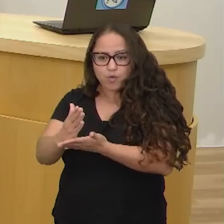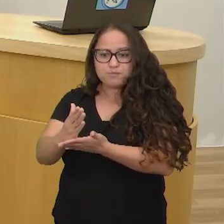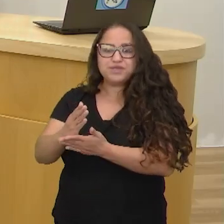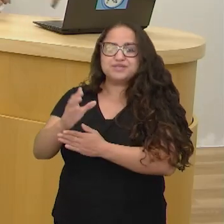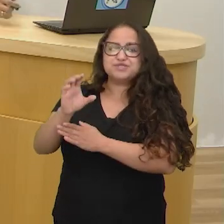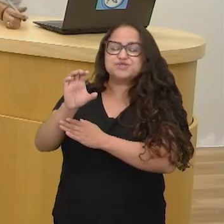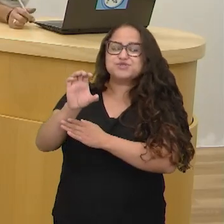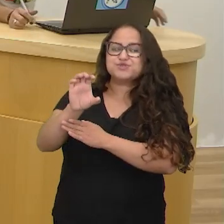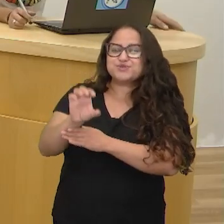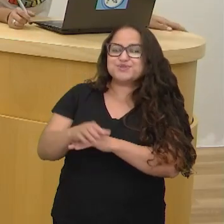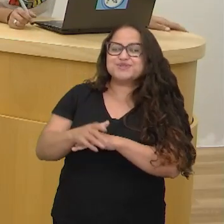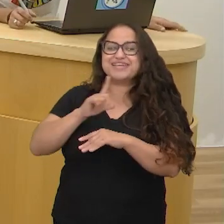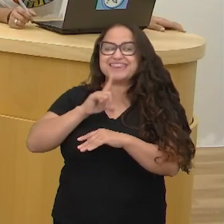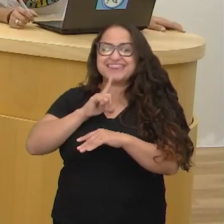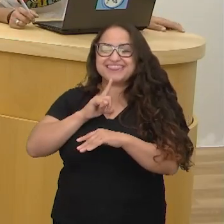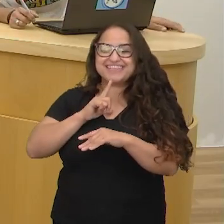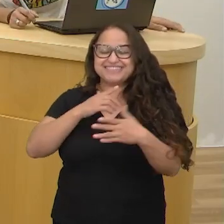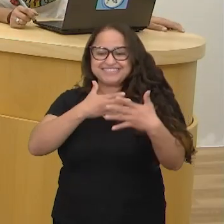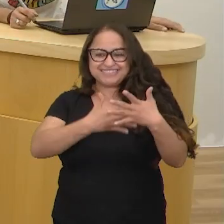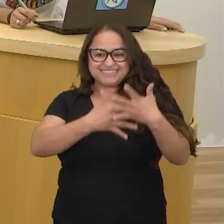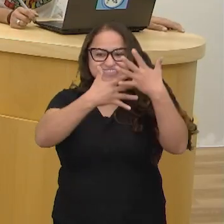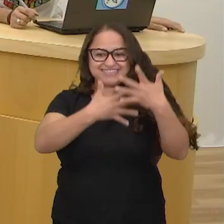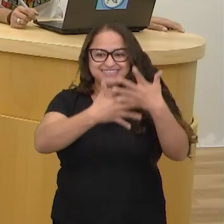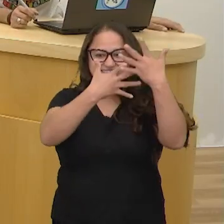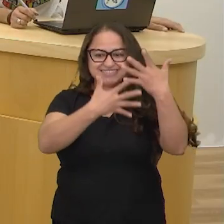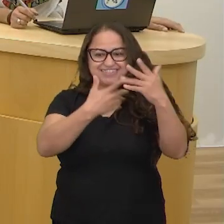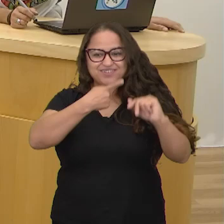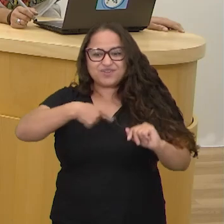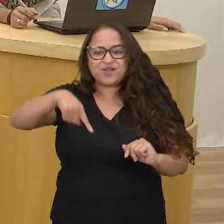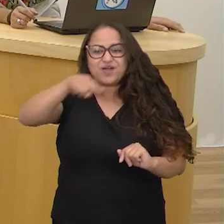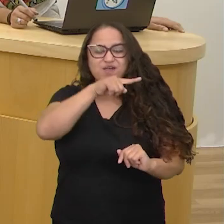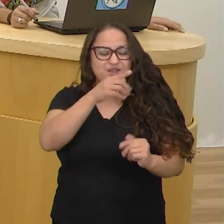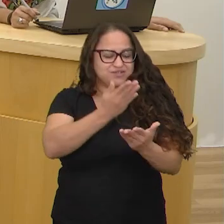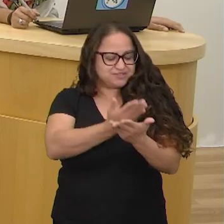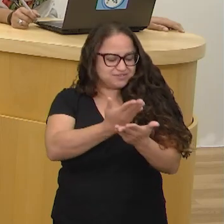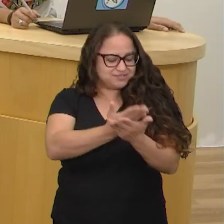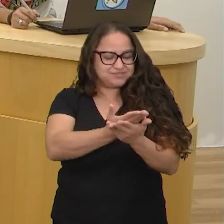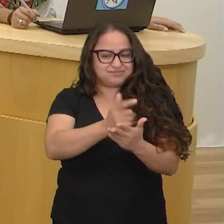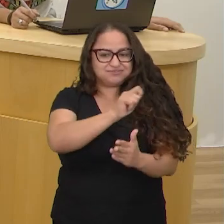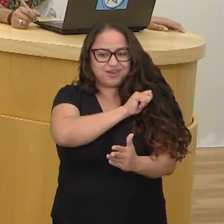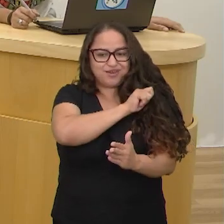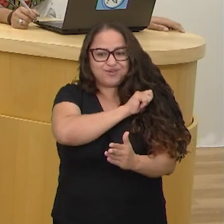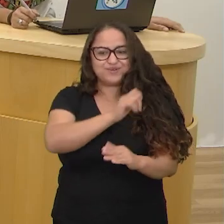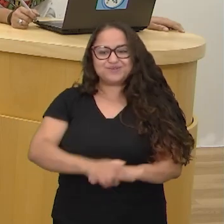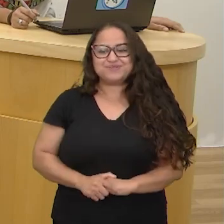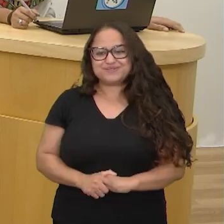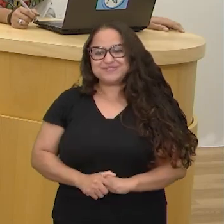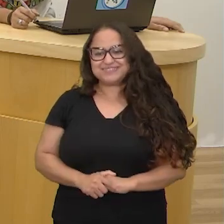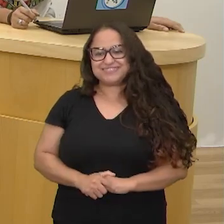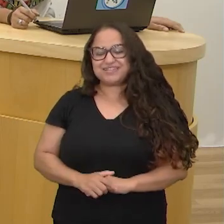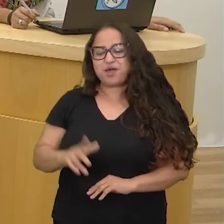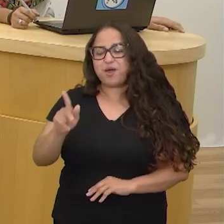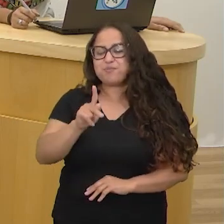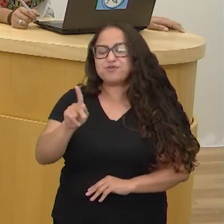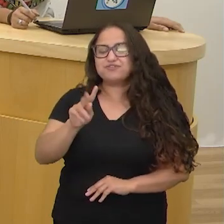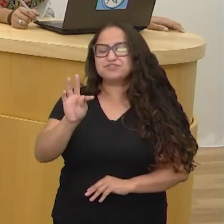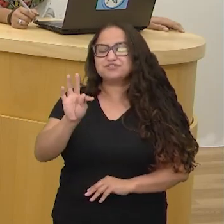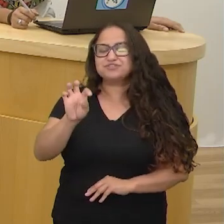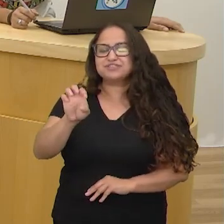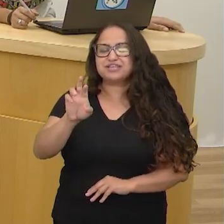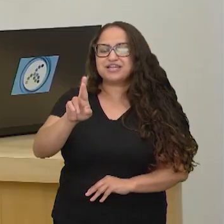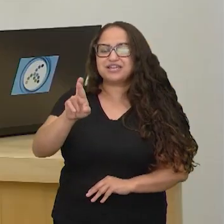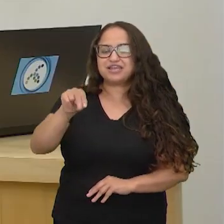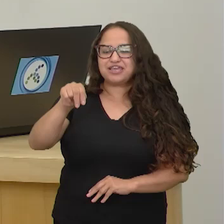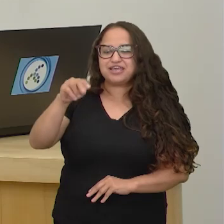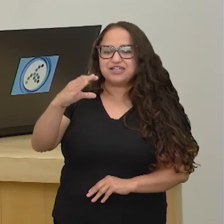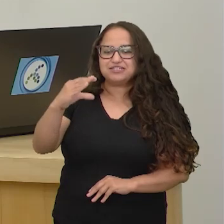aqui a interação total com nossos estudantes, nossos professores, o pessoal que está aqui, a gente aqui, ó, professor Terêncio, da Escola Antonieta de